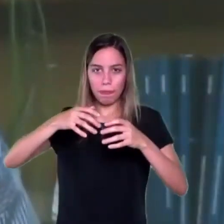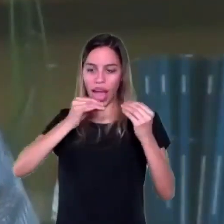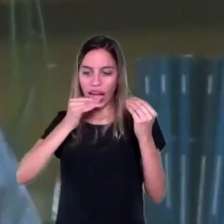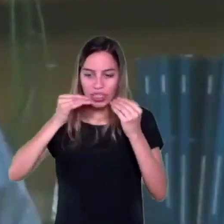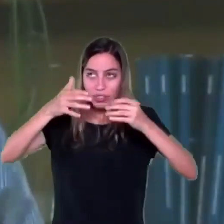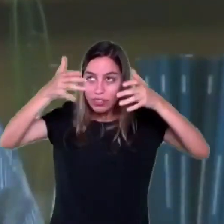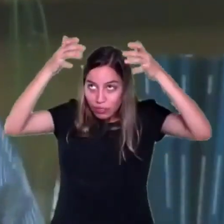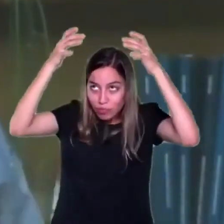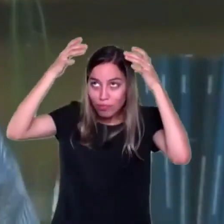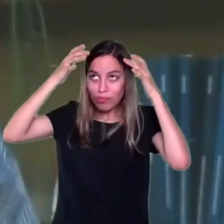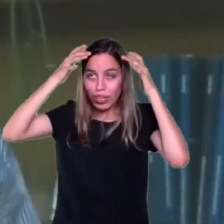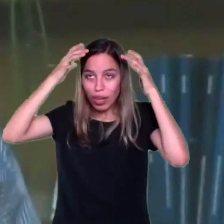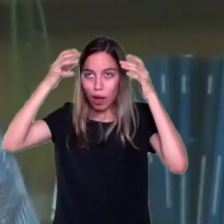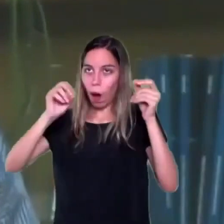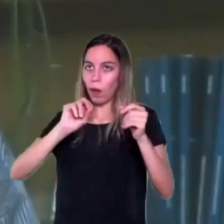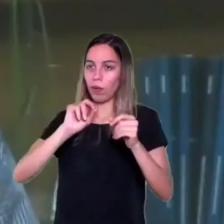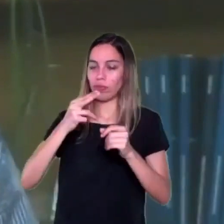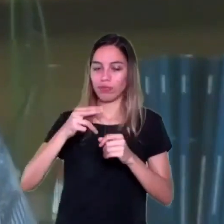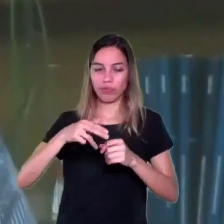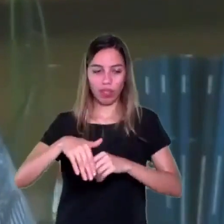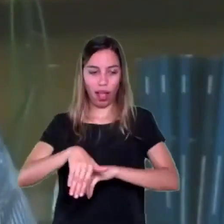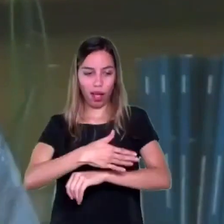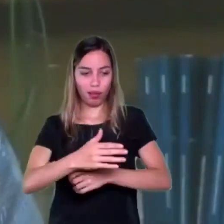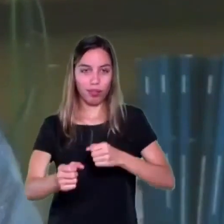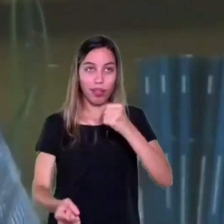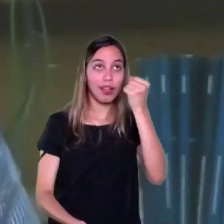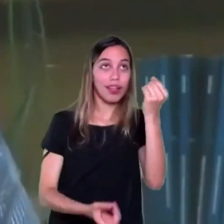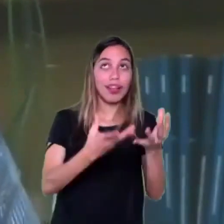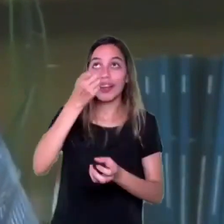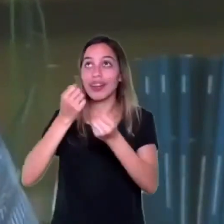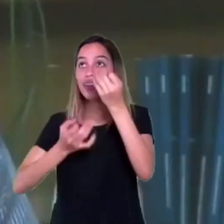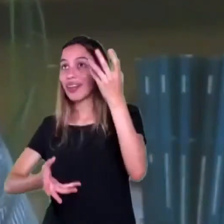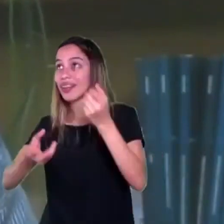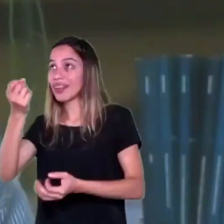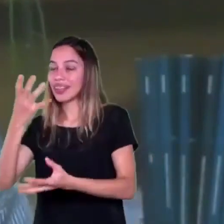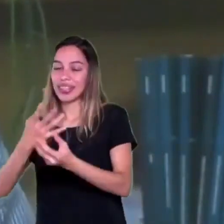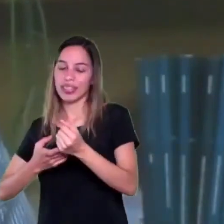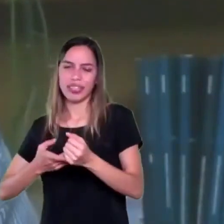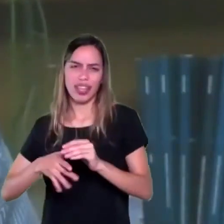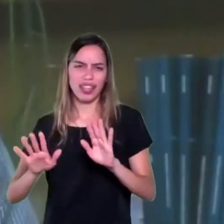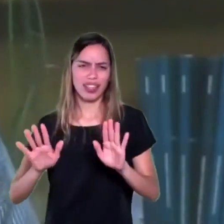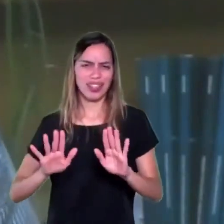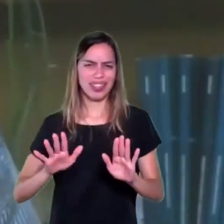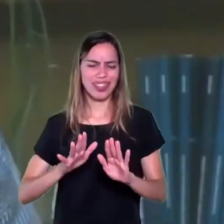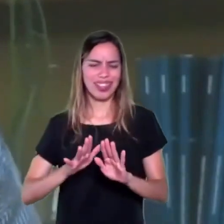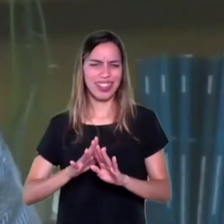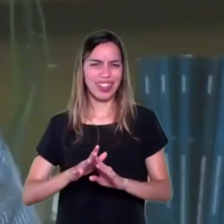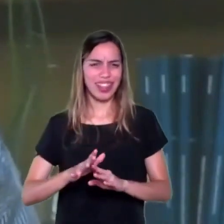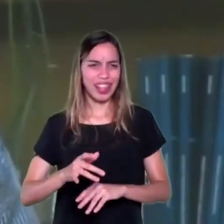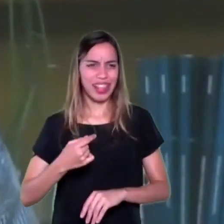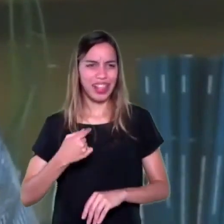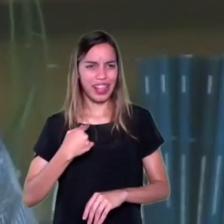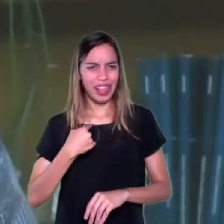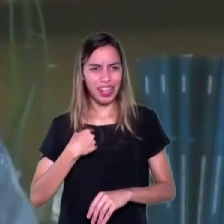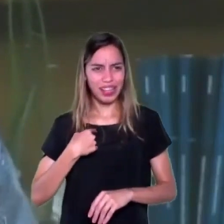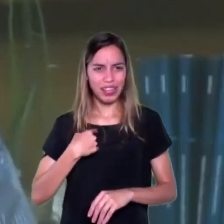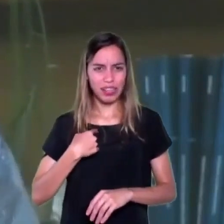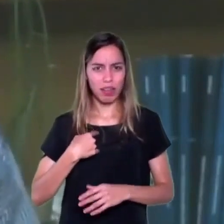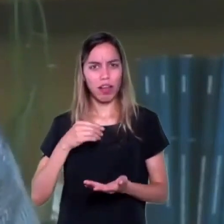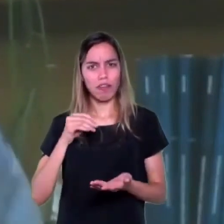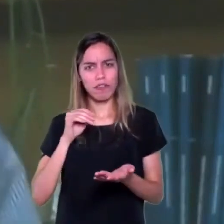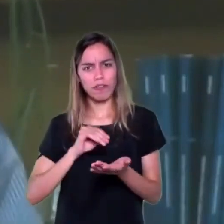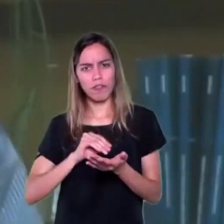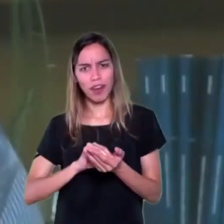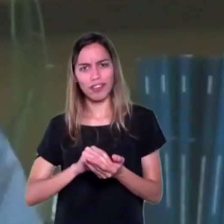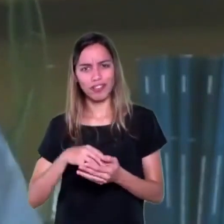mas não me dei com nenhuma das situações, pelo incômodo do peso e a falta de rapidez com as mãos e as pernas.